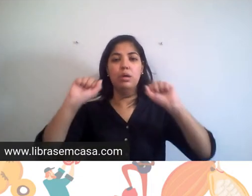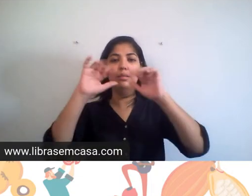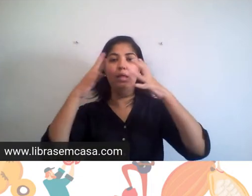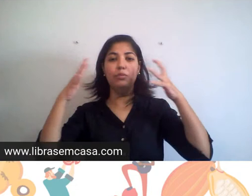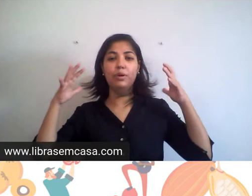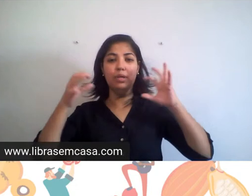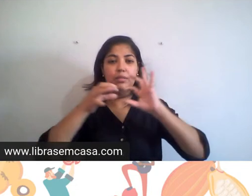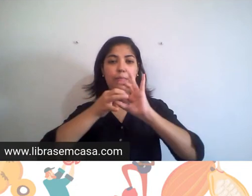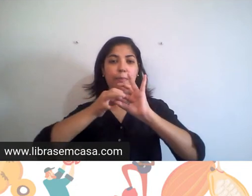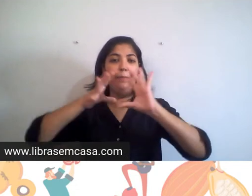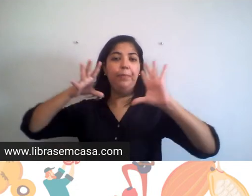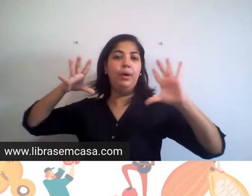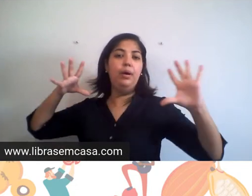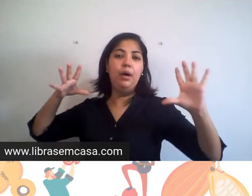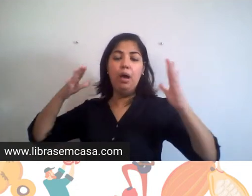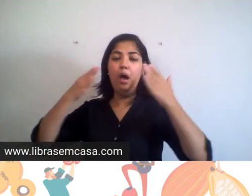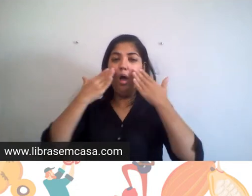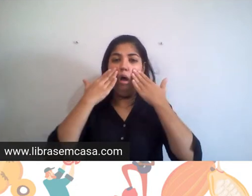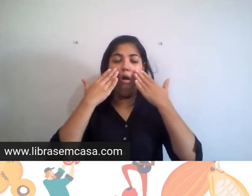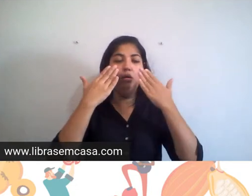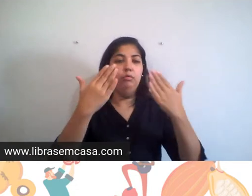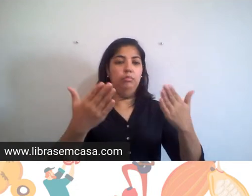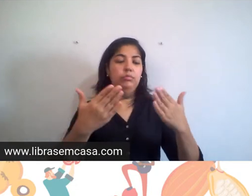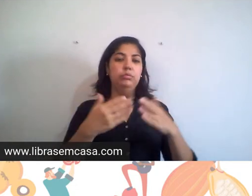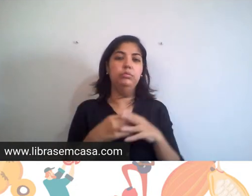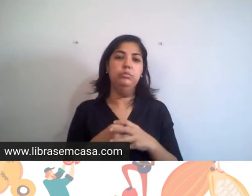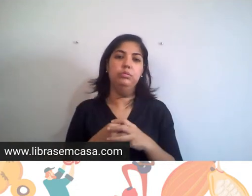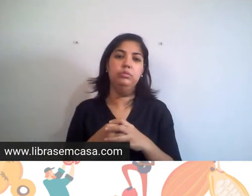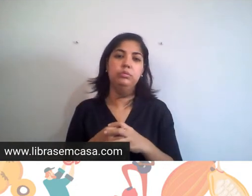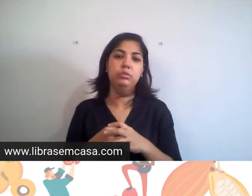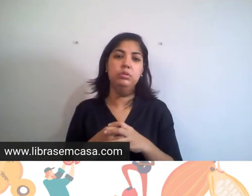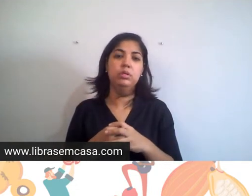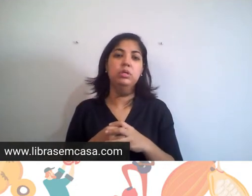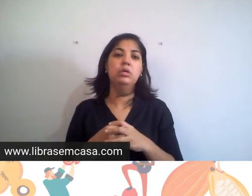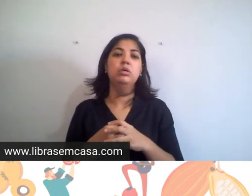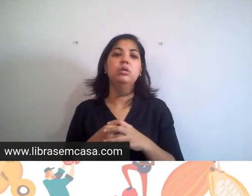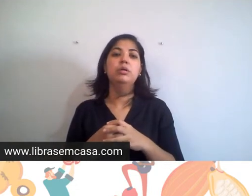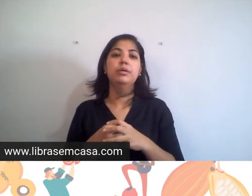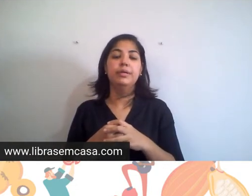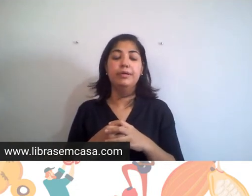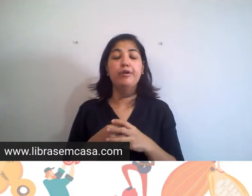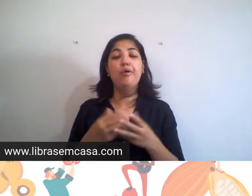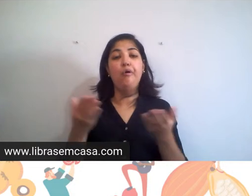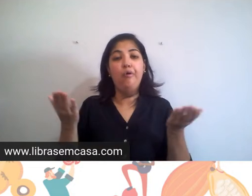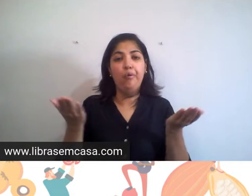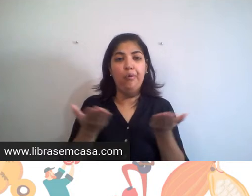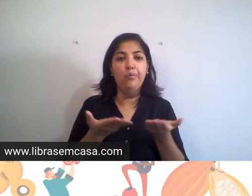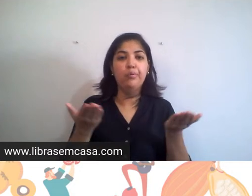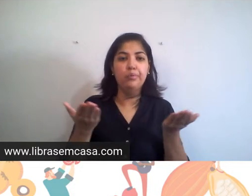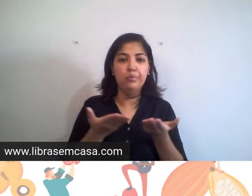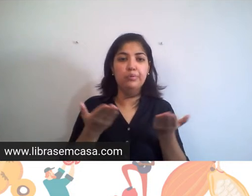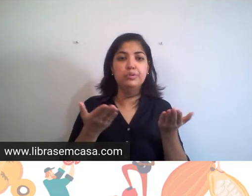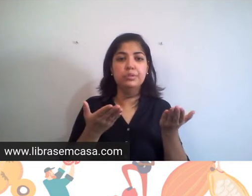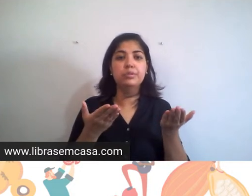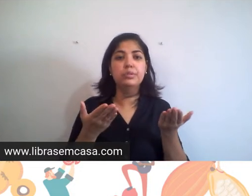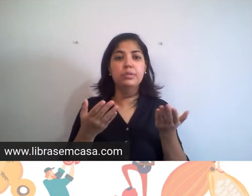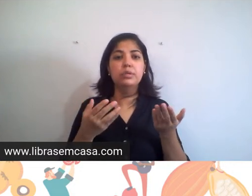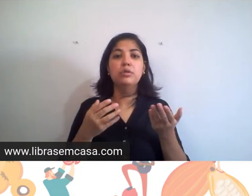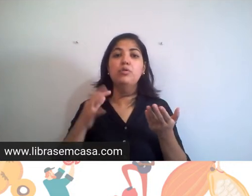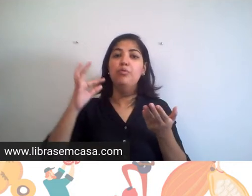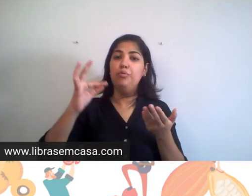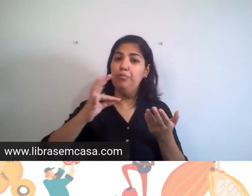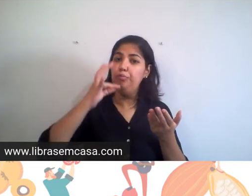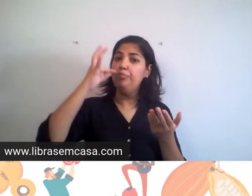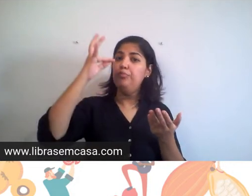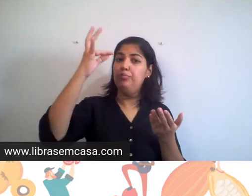que ela tem mostrado para a gente e que, seguindo na lógica atual, elas só vão ser perceptíveis para a população em